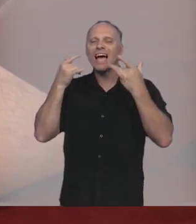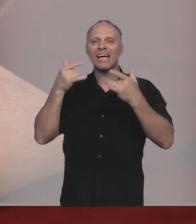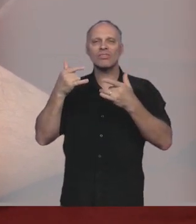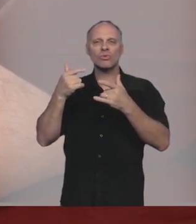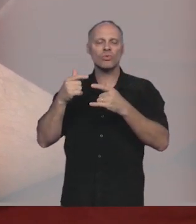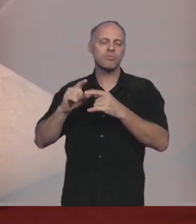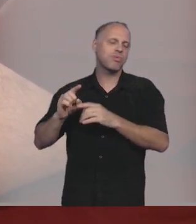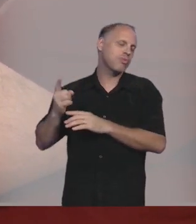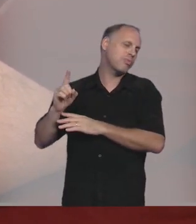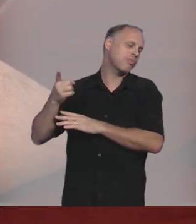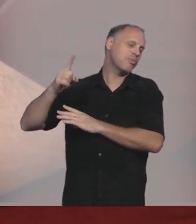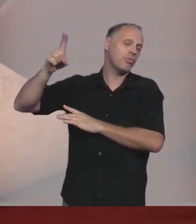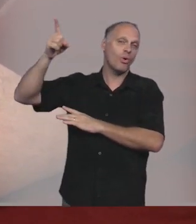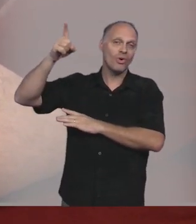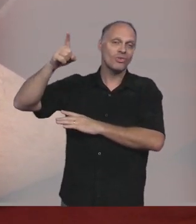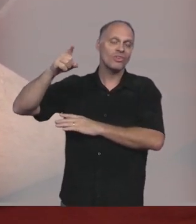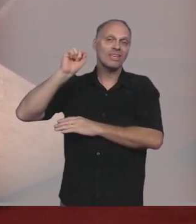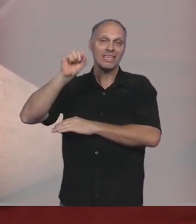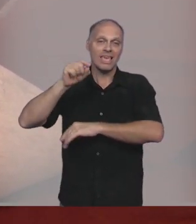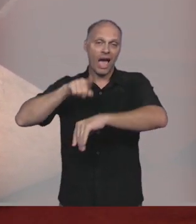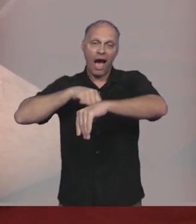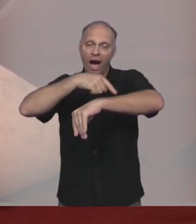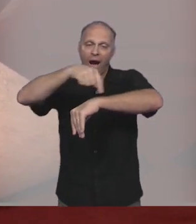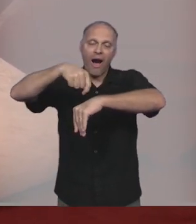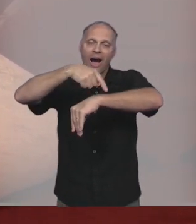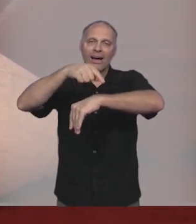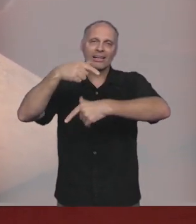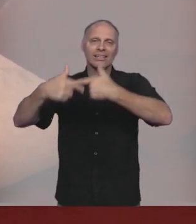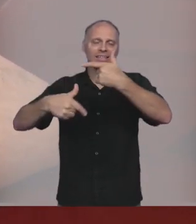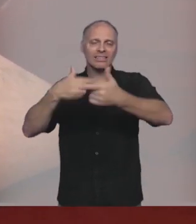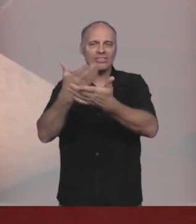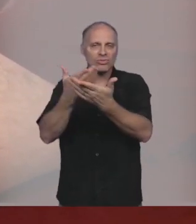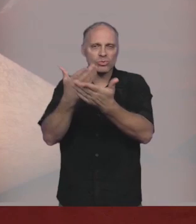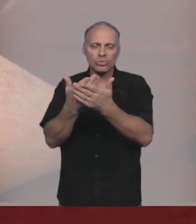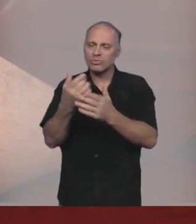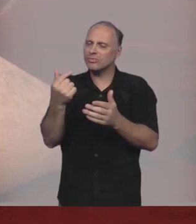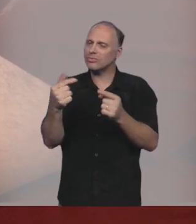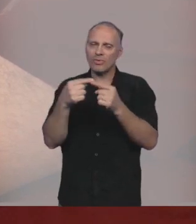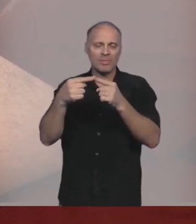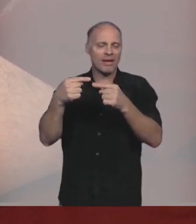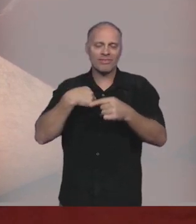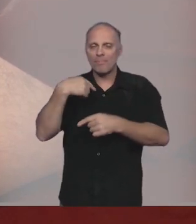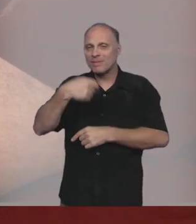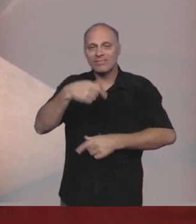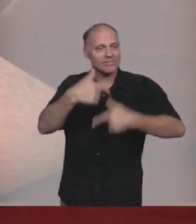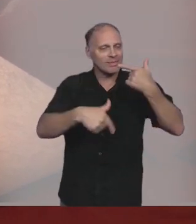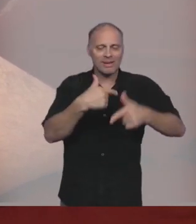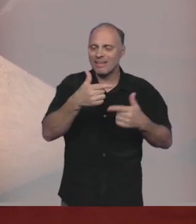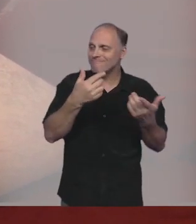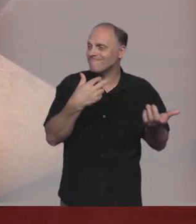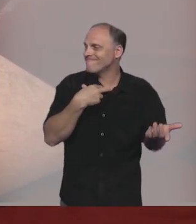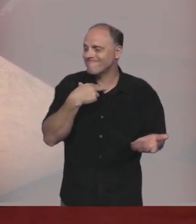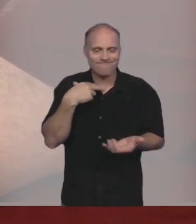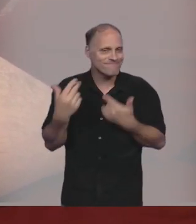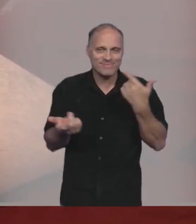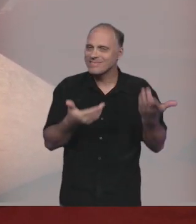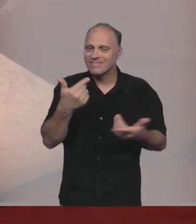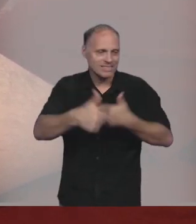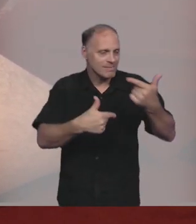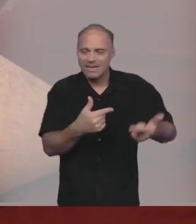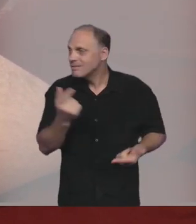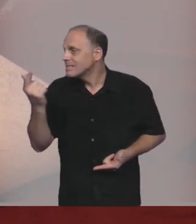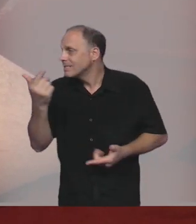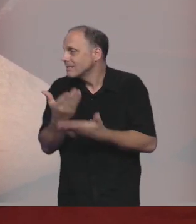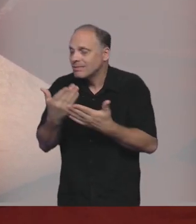na agronomia, e que a carga horária era totalmente incompatível com quem precisava trabalhar, né.